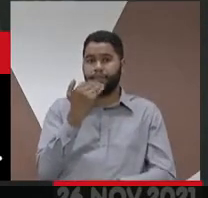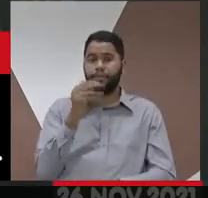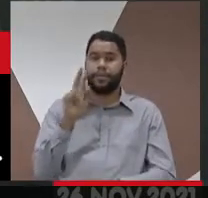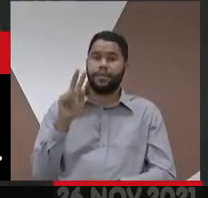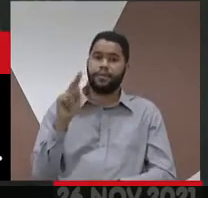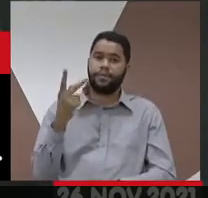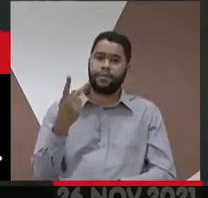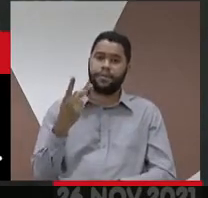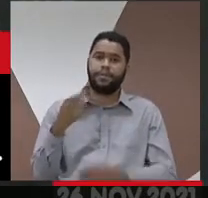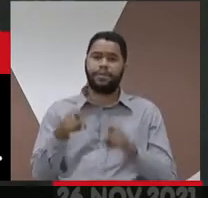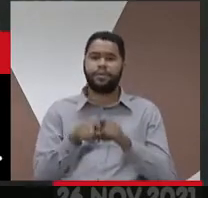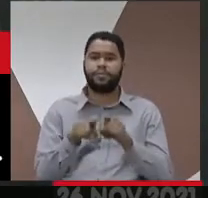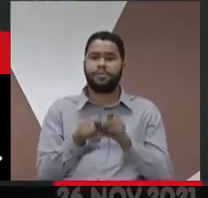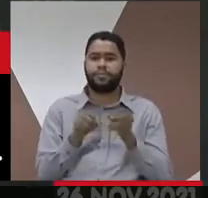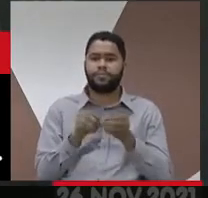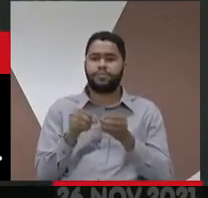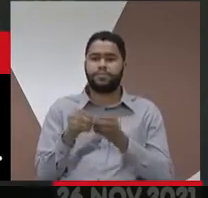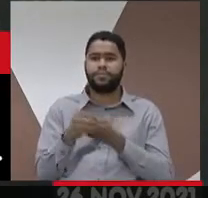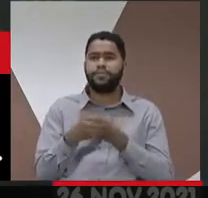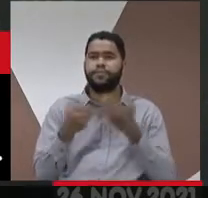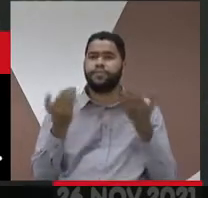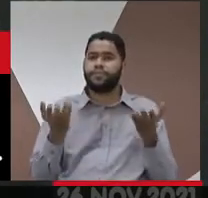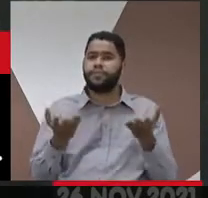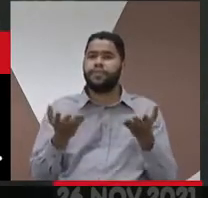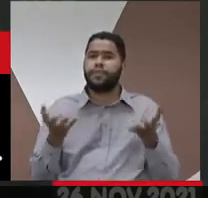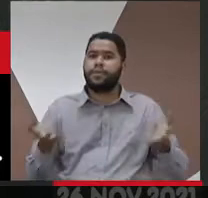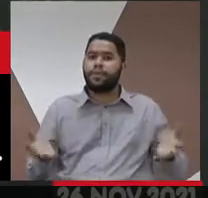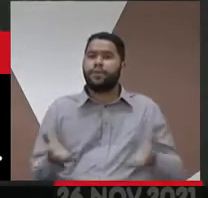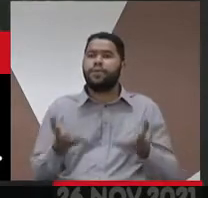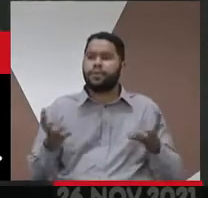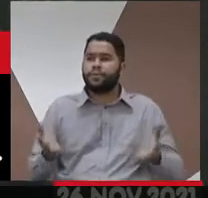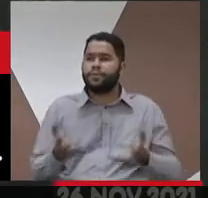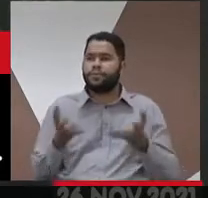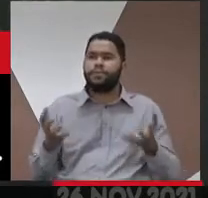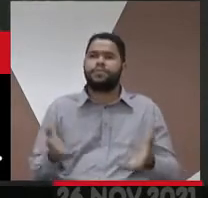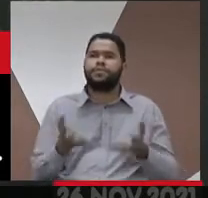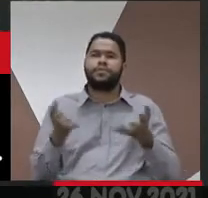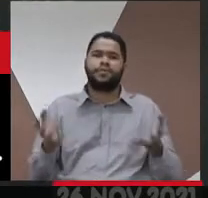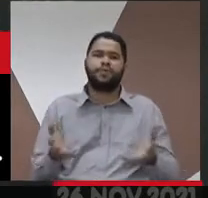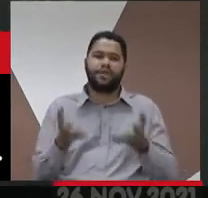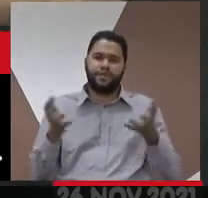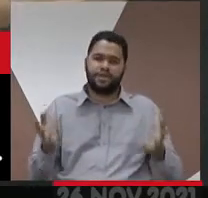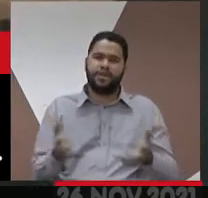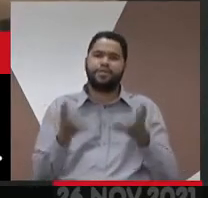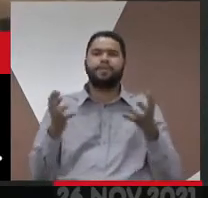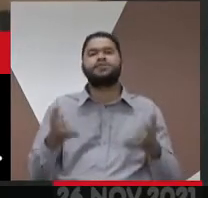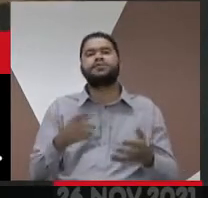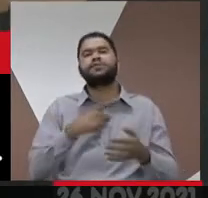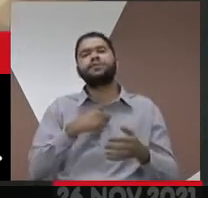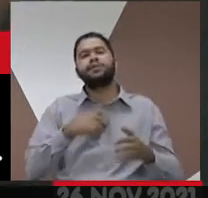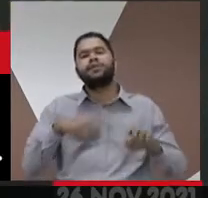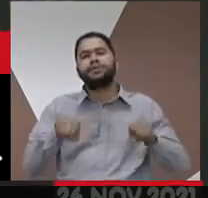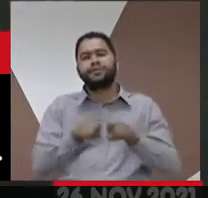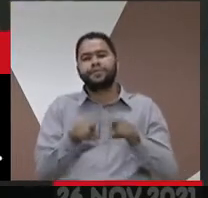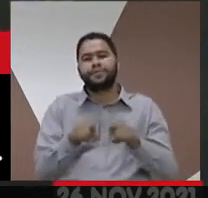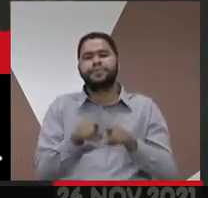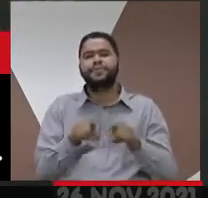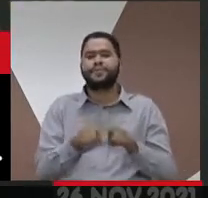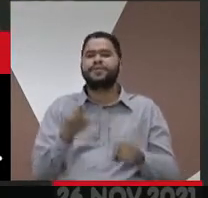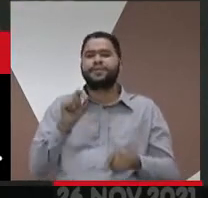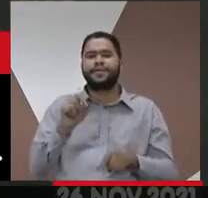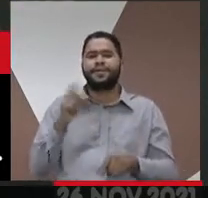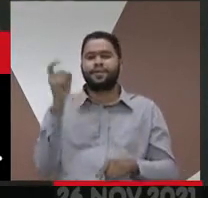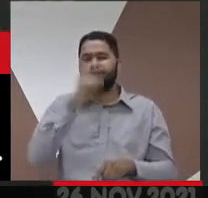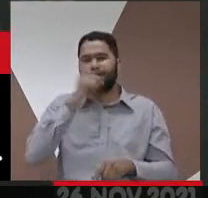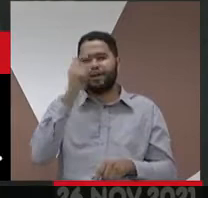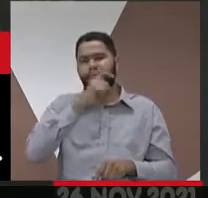Horizonte e região metropolitana. Então, empurrar o rodoanel para cima das áreas rurais é outra